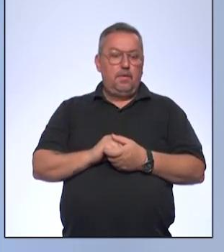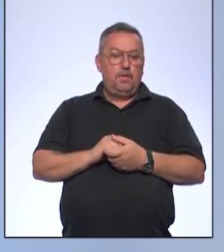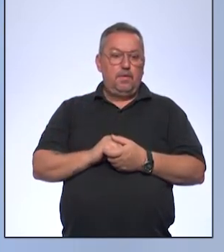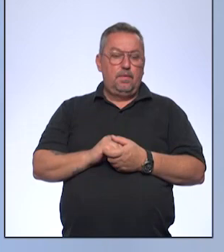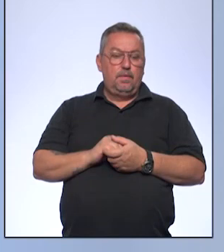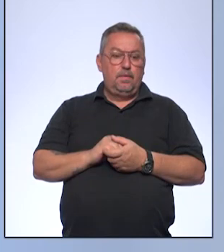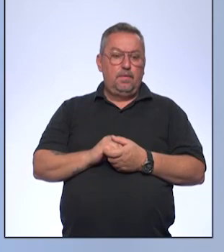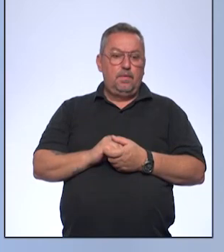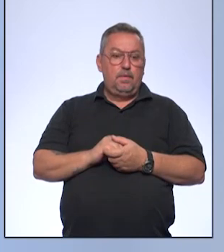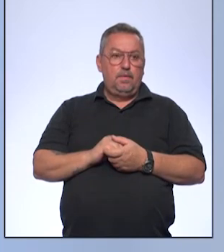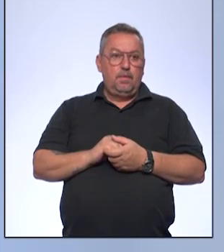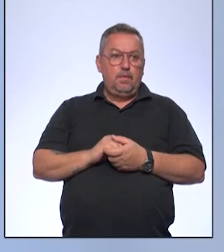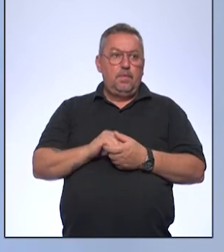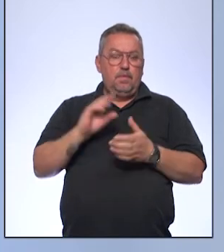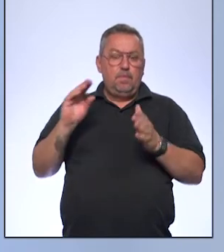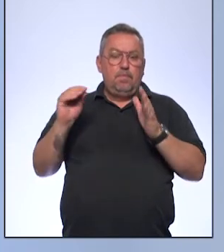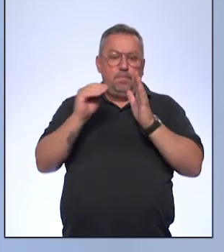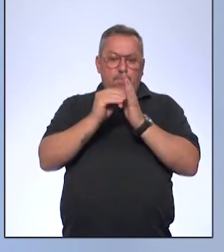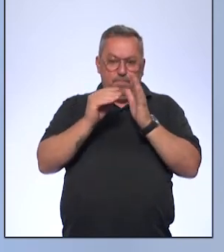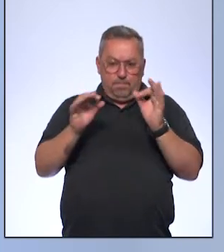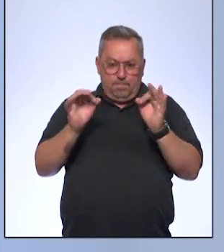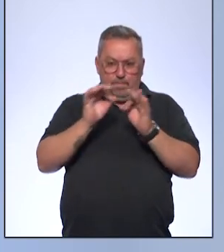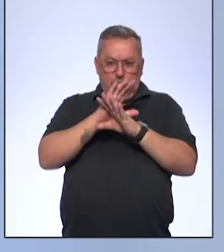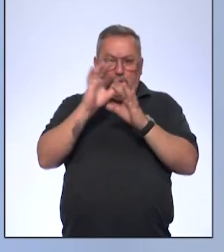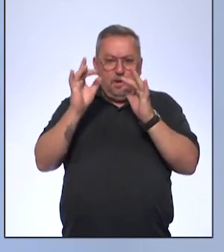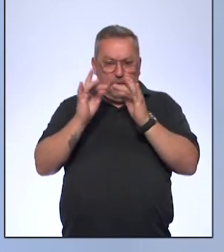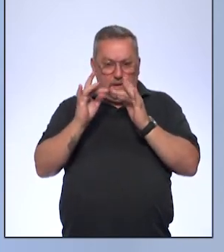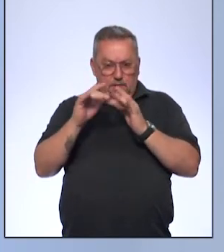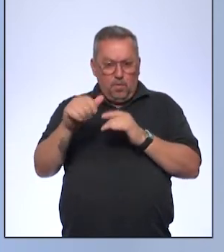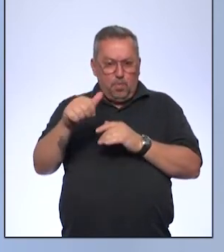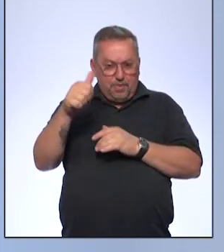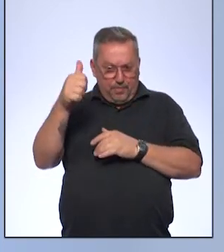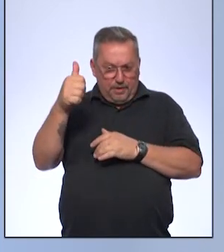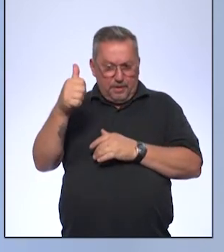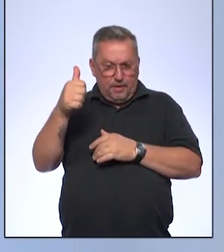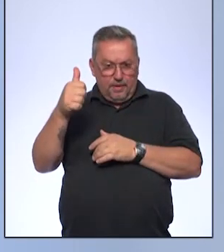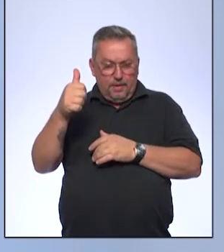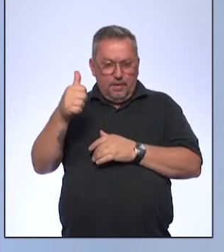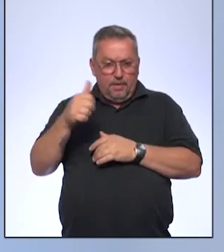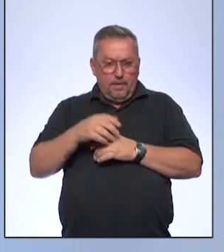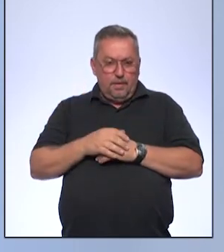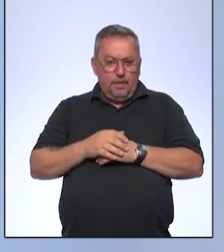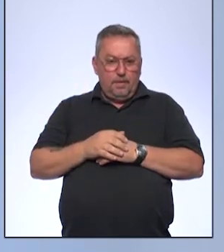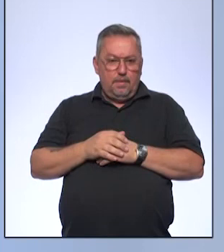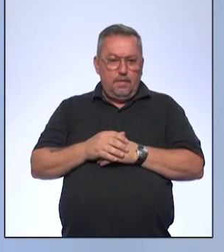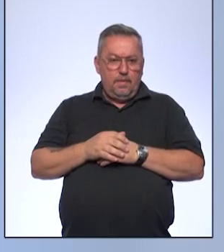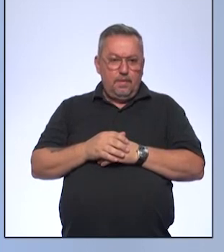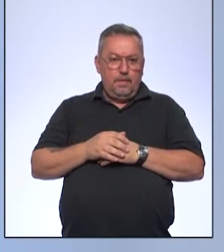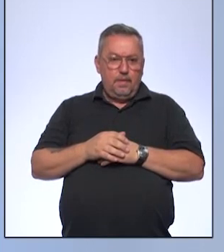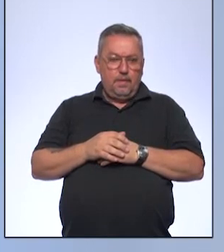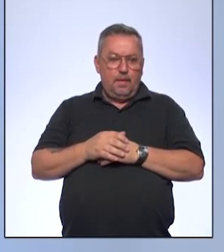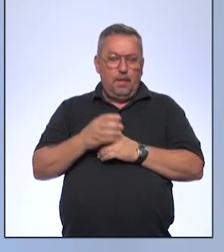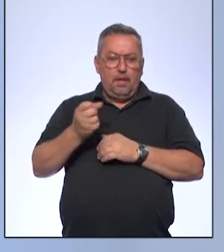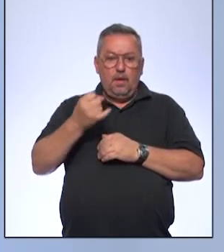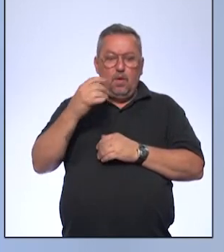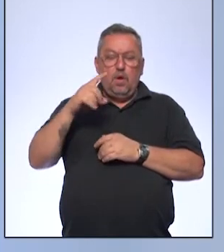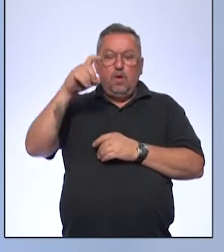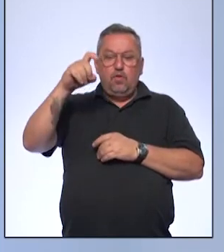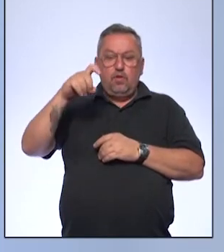100%. Então, coloquei aqui a primeira relação. Eu quero saber, então, a quantidade de